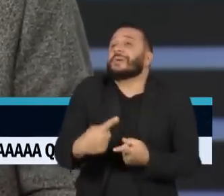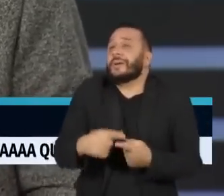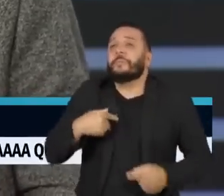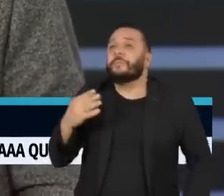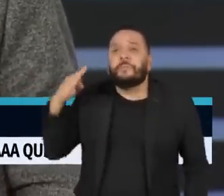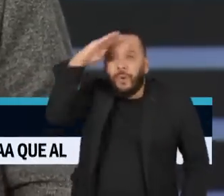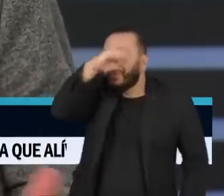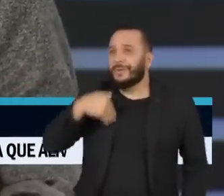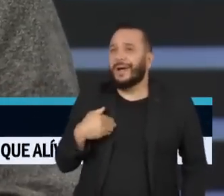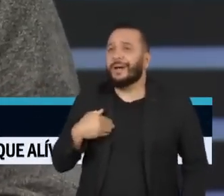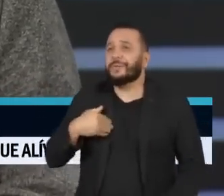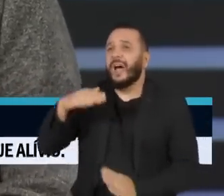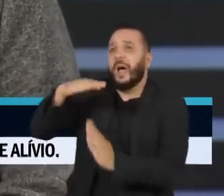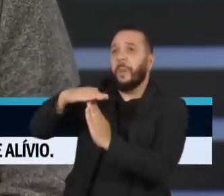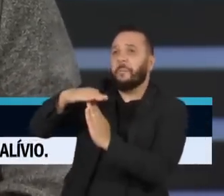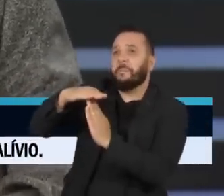de gás para tudo quanto é lado né